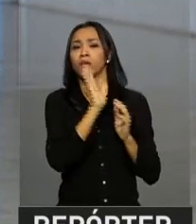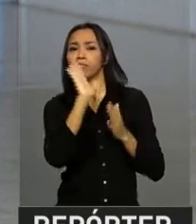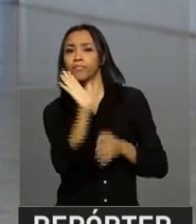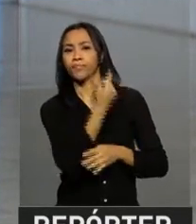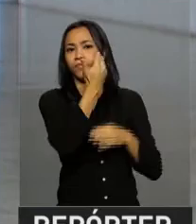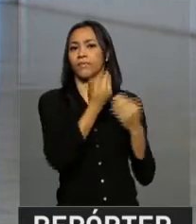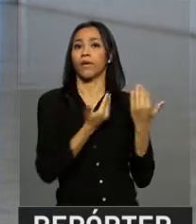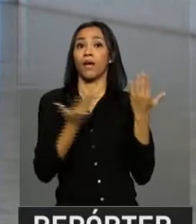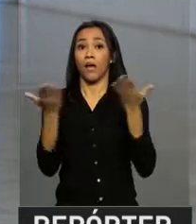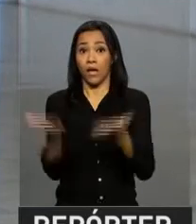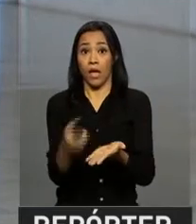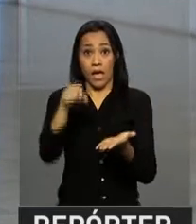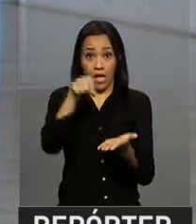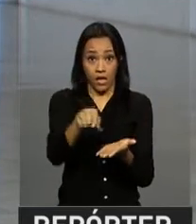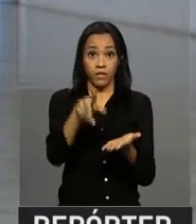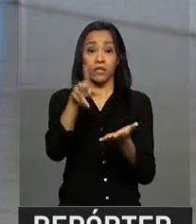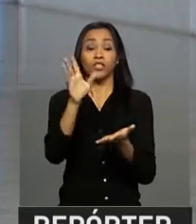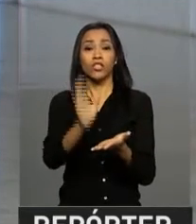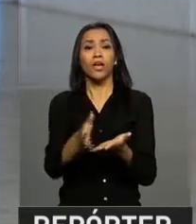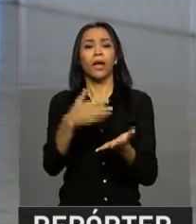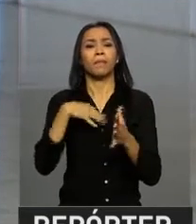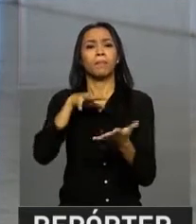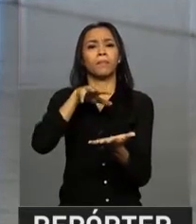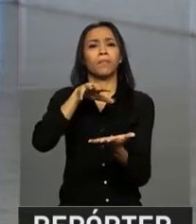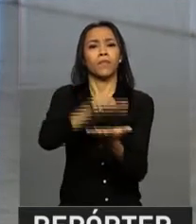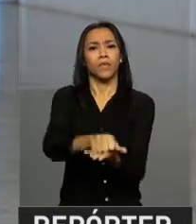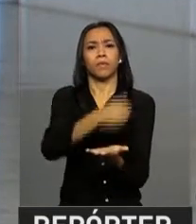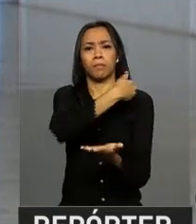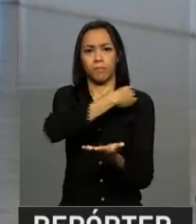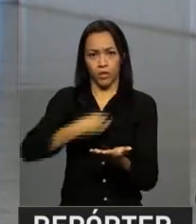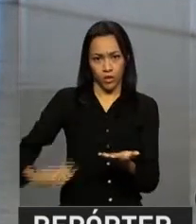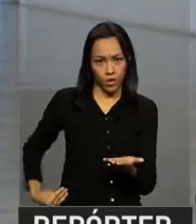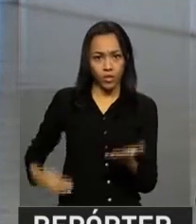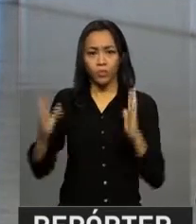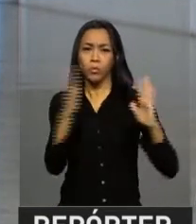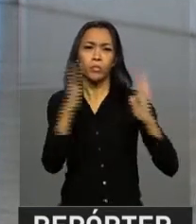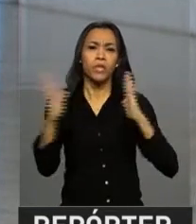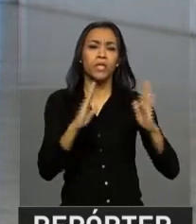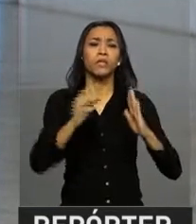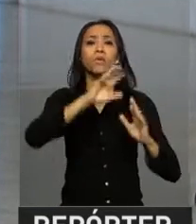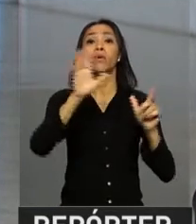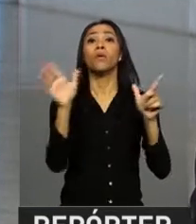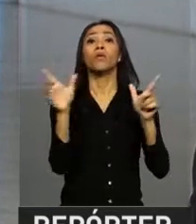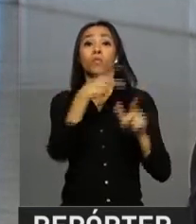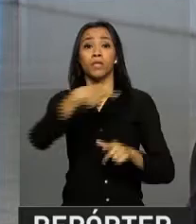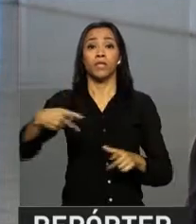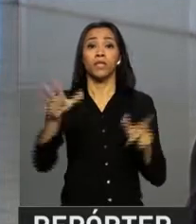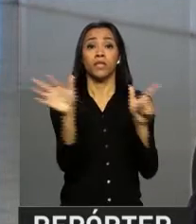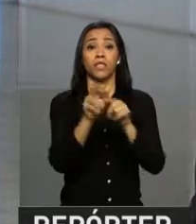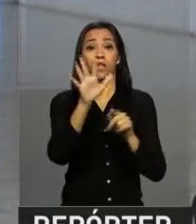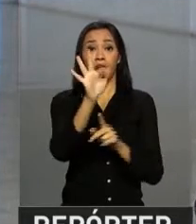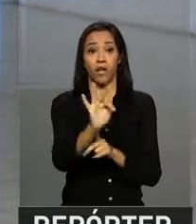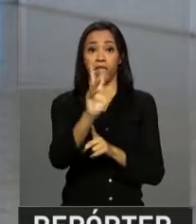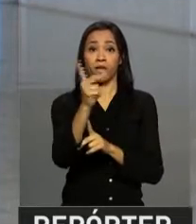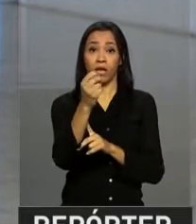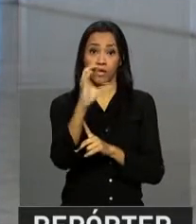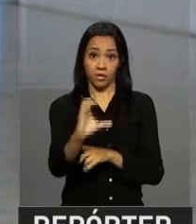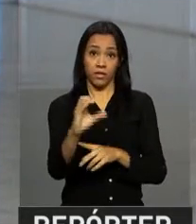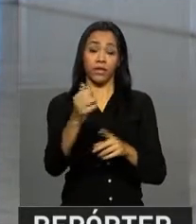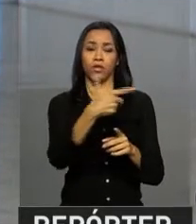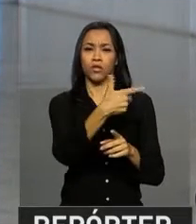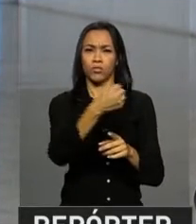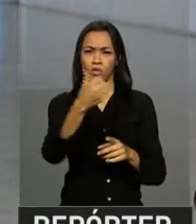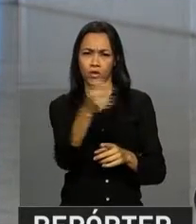Parente já ocupou cargos de ministro de Estado durante a gestão Fernando Henrique Cardoso. Entre 1999